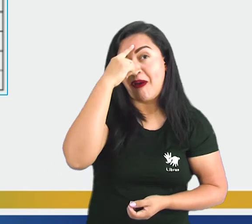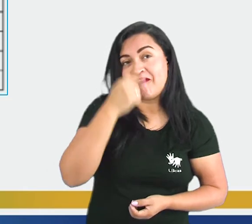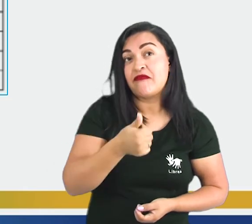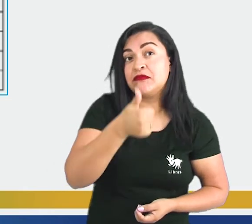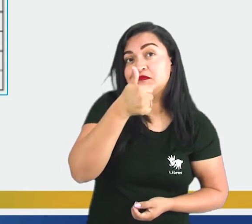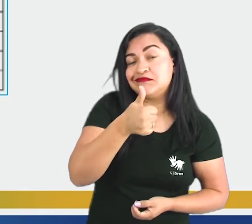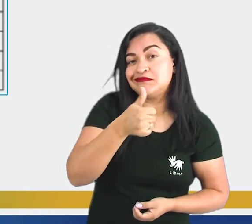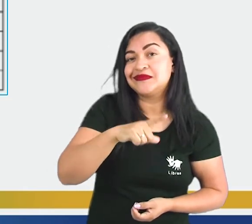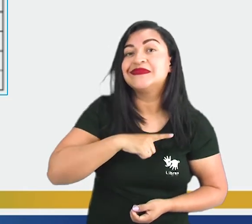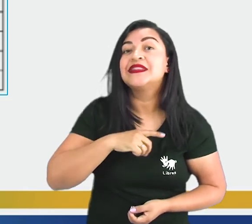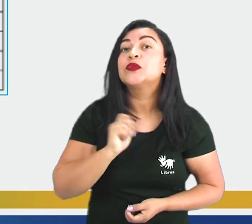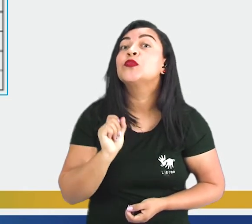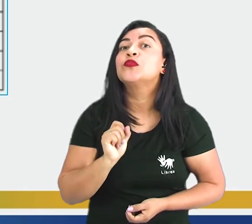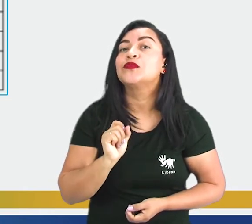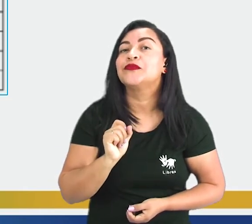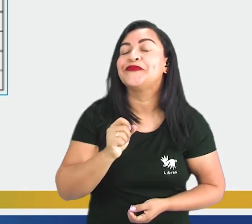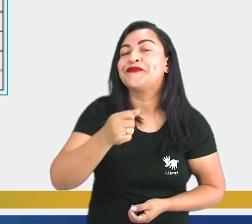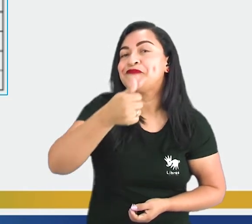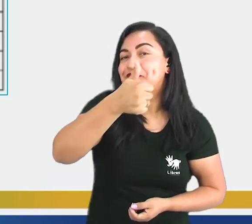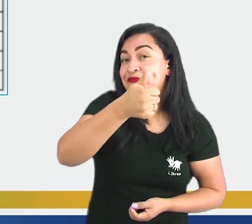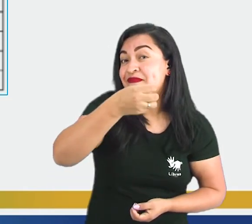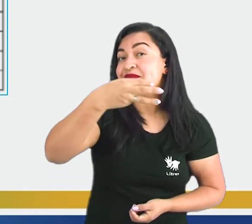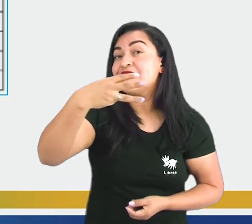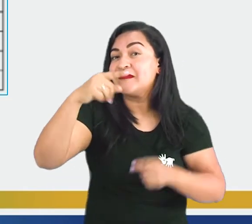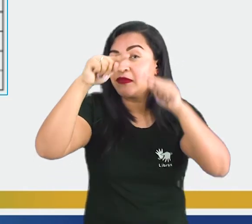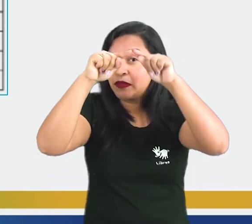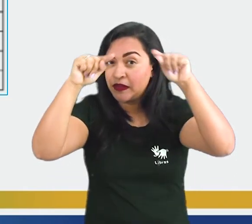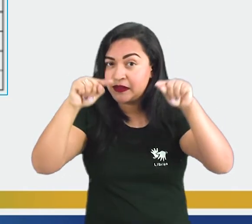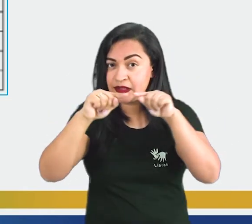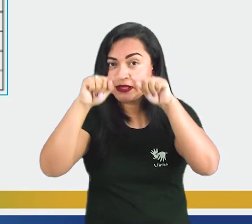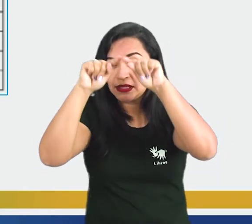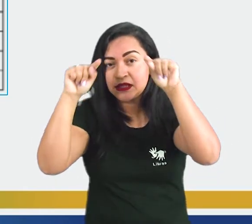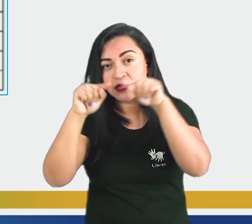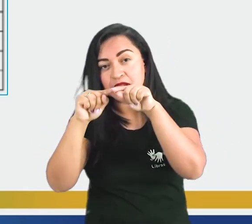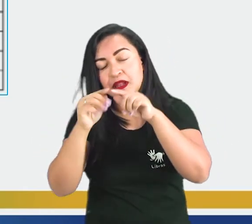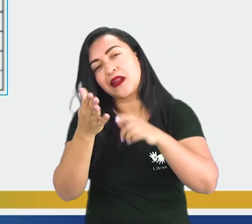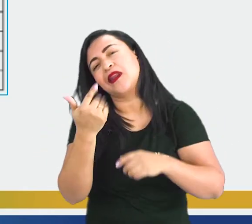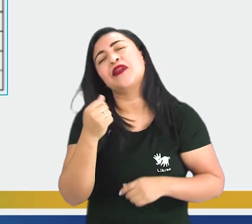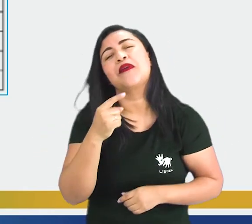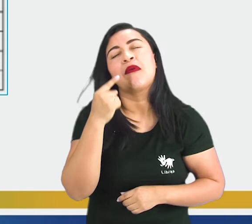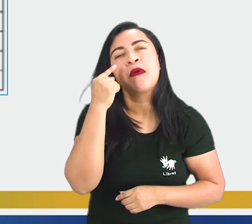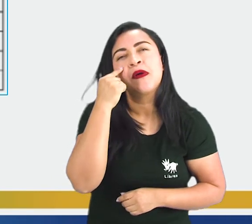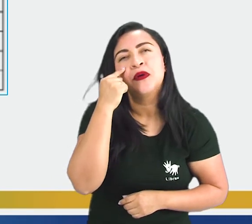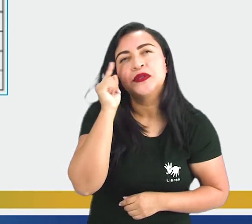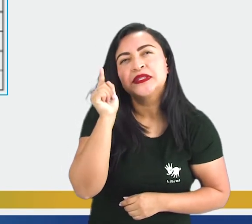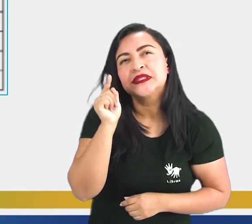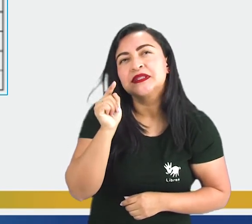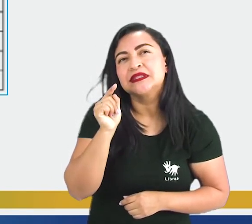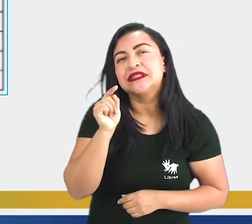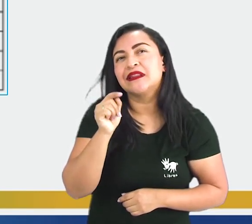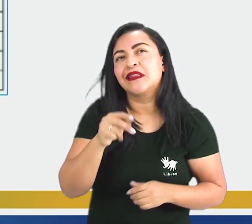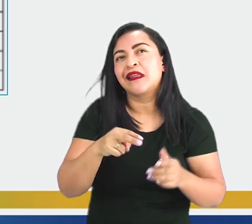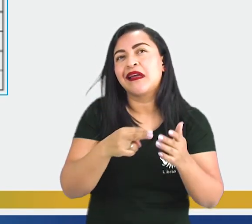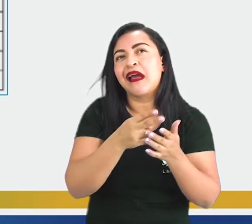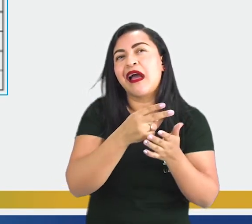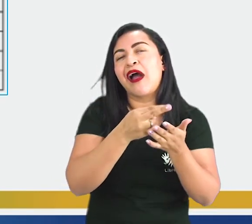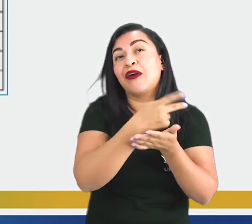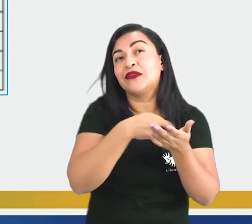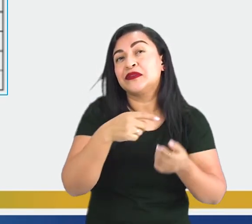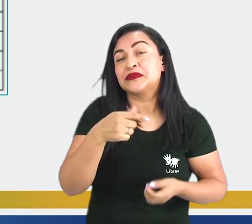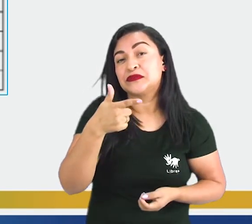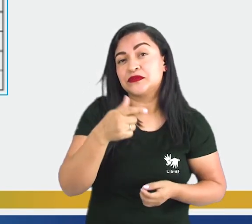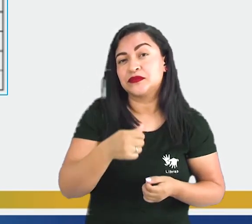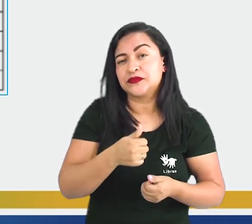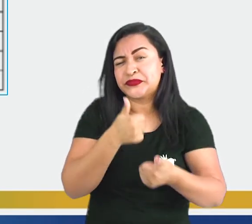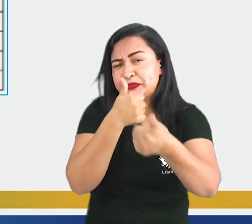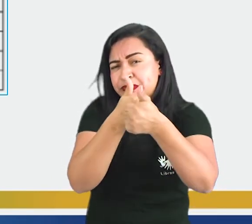composta por 13 quadradinhos. Agora, vamos observar a figura de número 2. Se aproxime